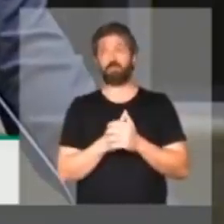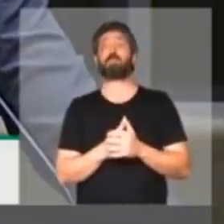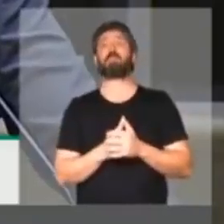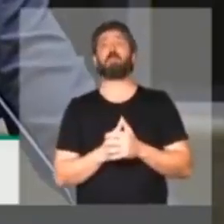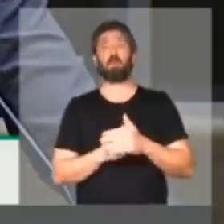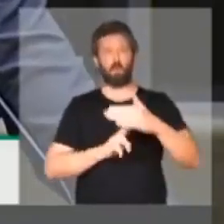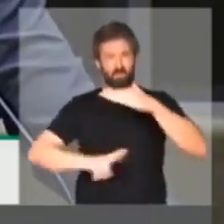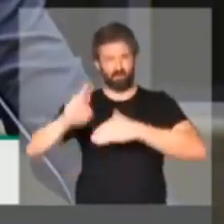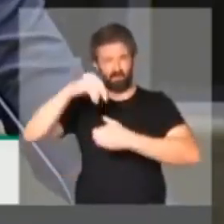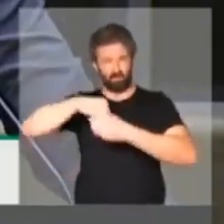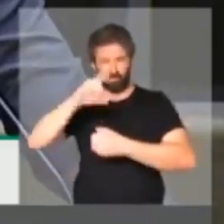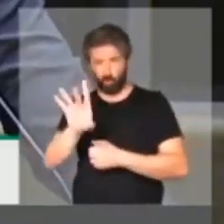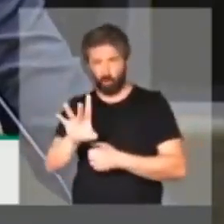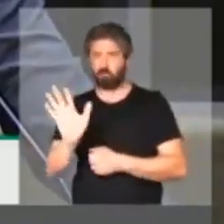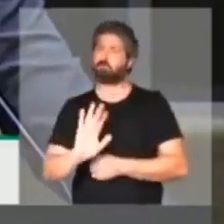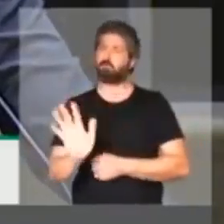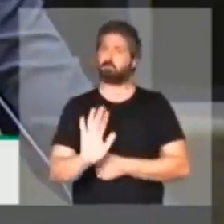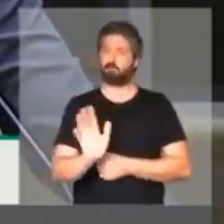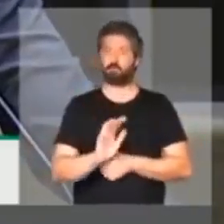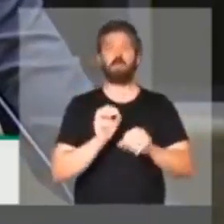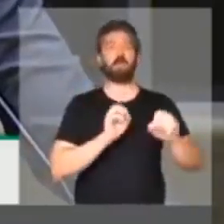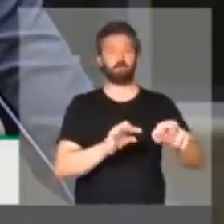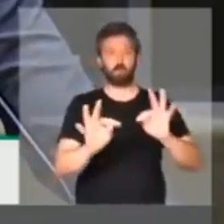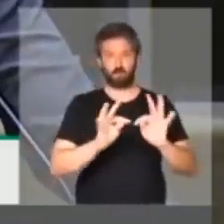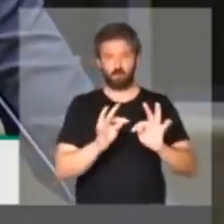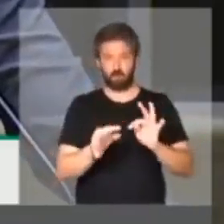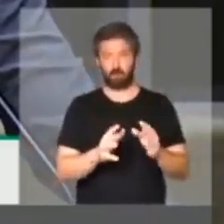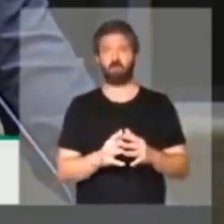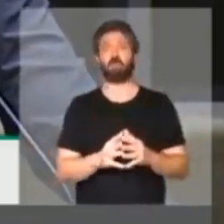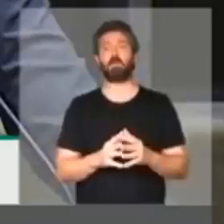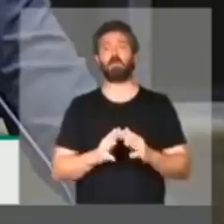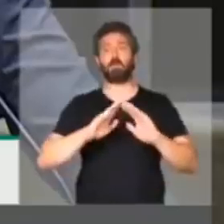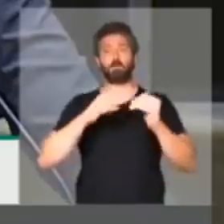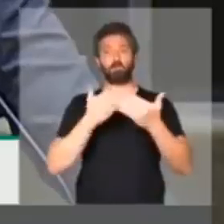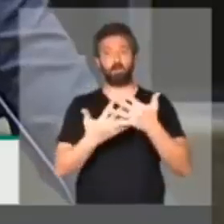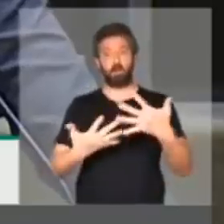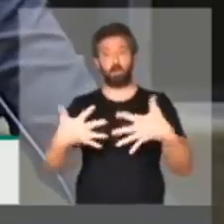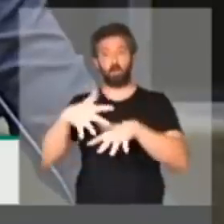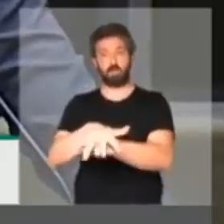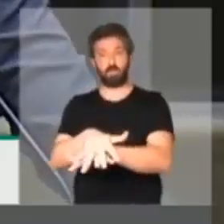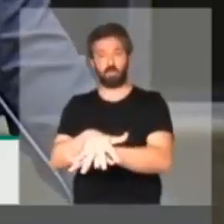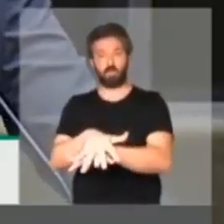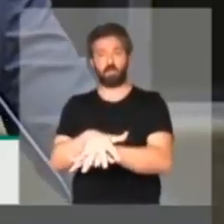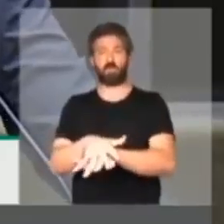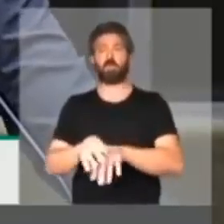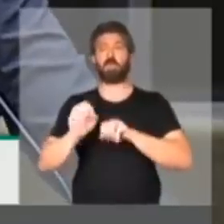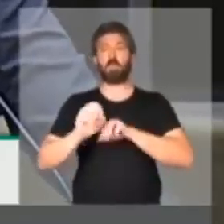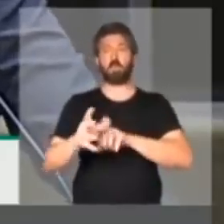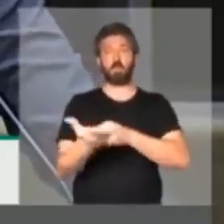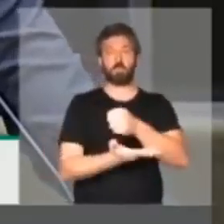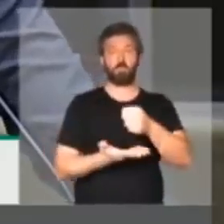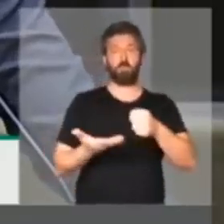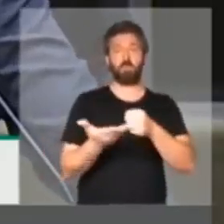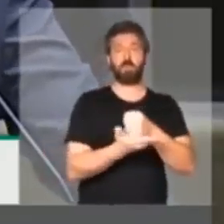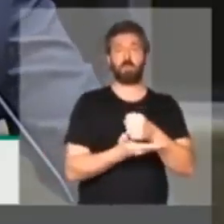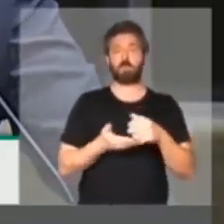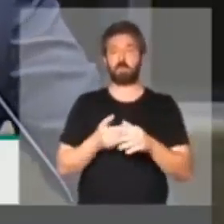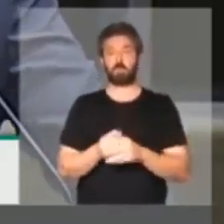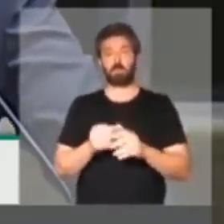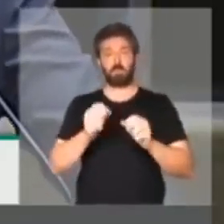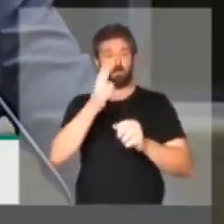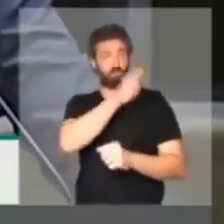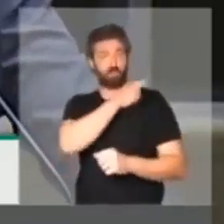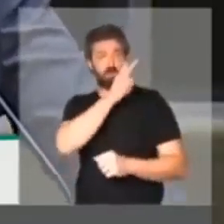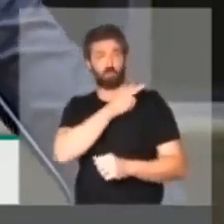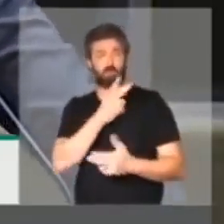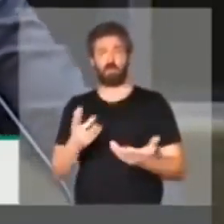nas universidades, no ensino técnico, na escola inclusiva, na educação básica, no ensino